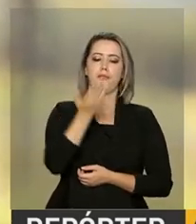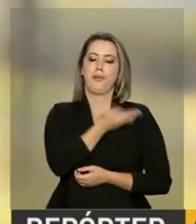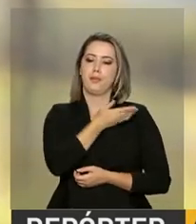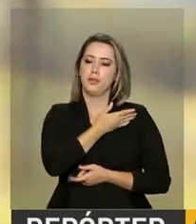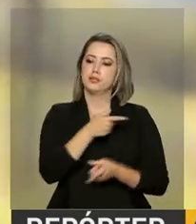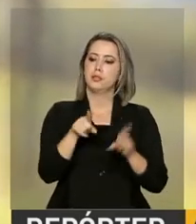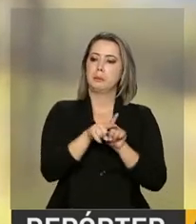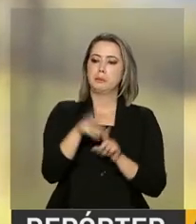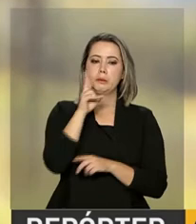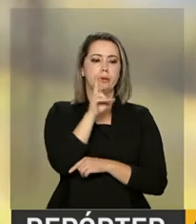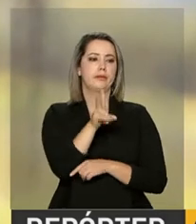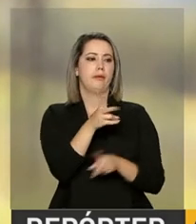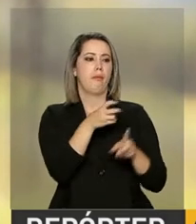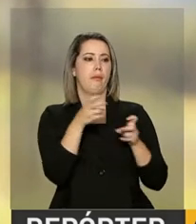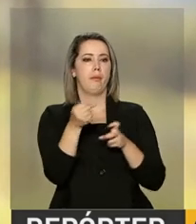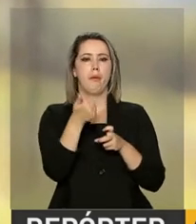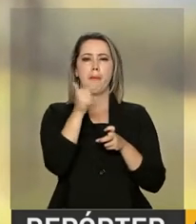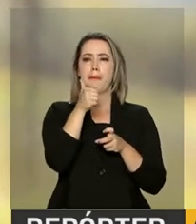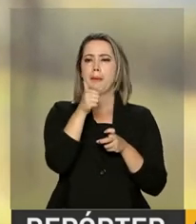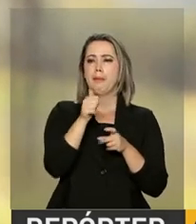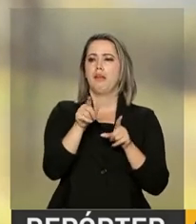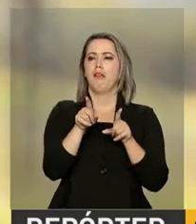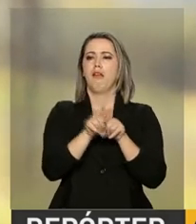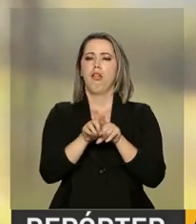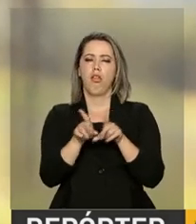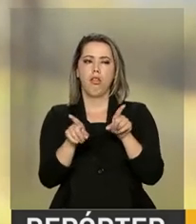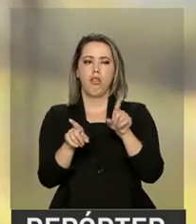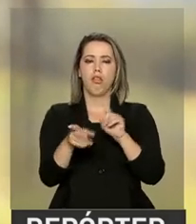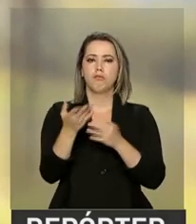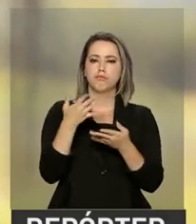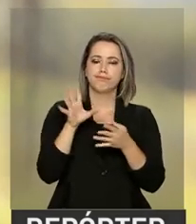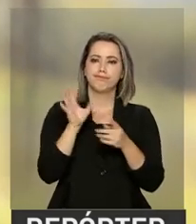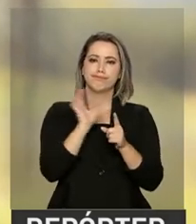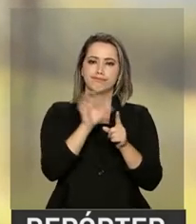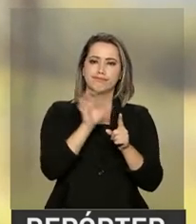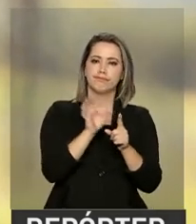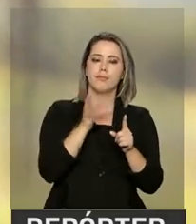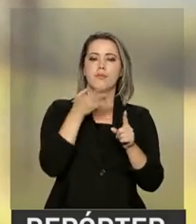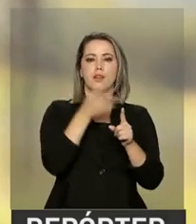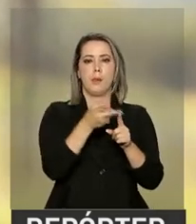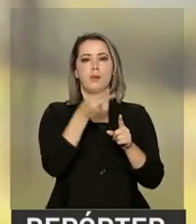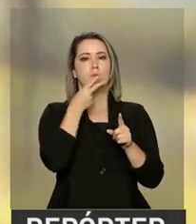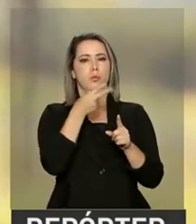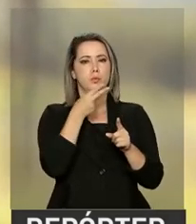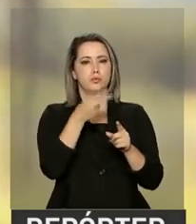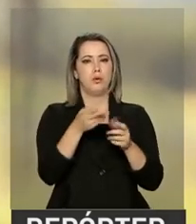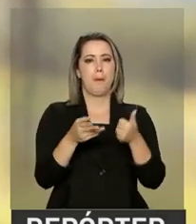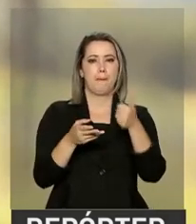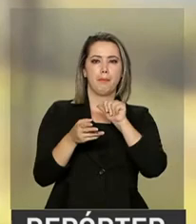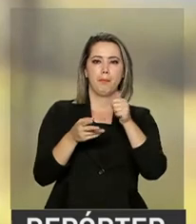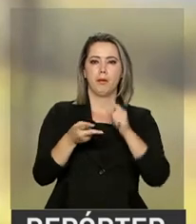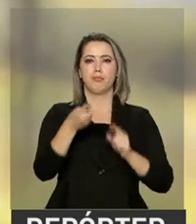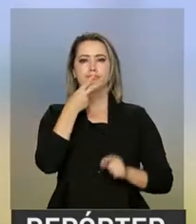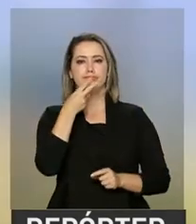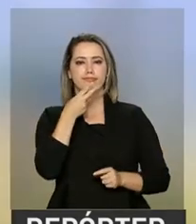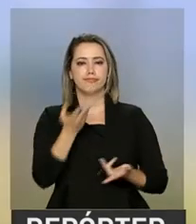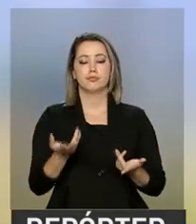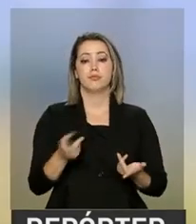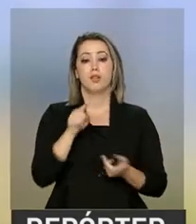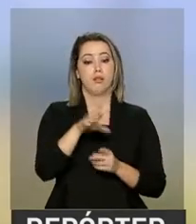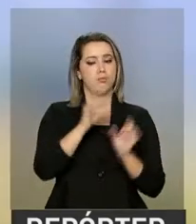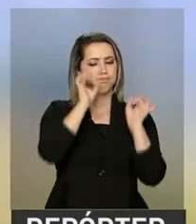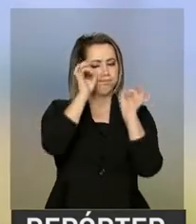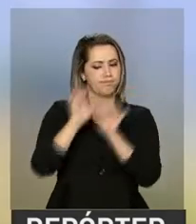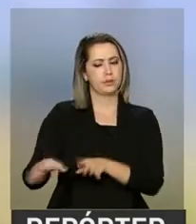também eu comecei a beber um pouco cedo e influenciou muito com já o conjunto bebida e cigarro para